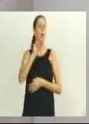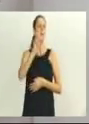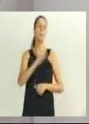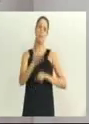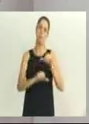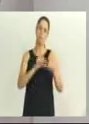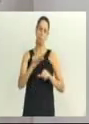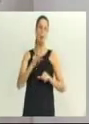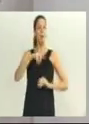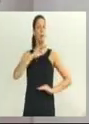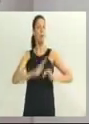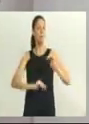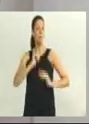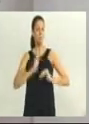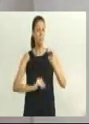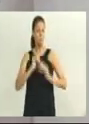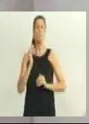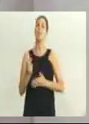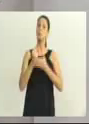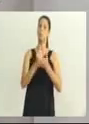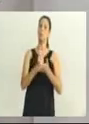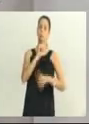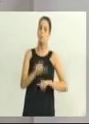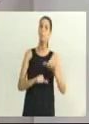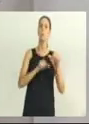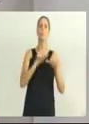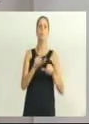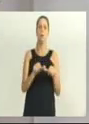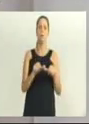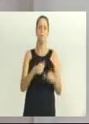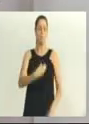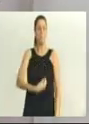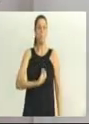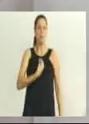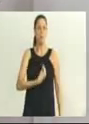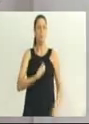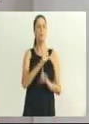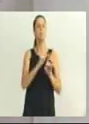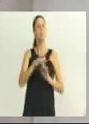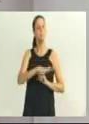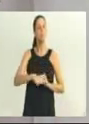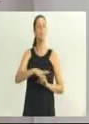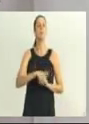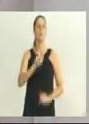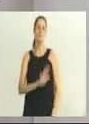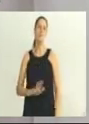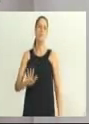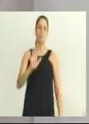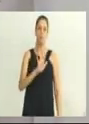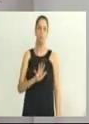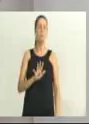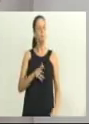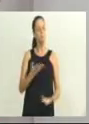são ações como essas que mudam a vida da sociedade de uma forma geral. Então fica aqui